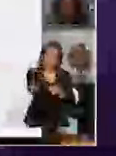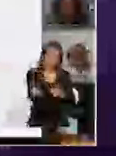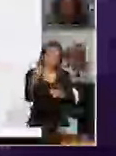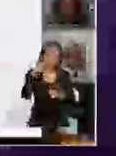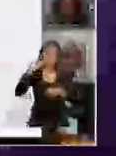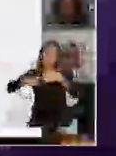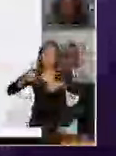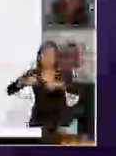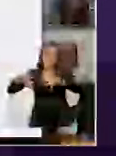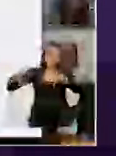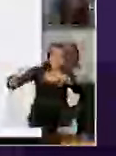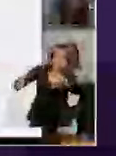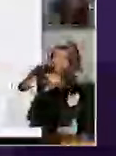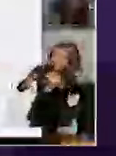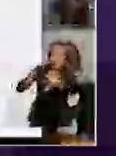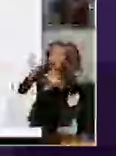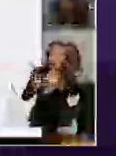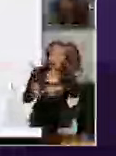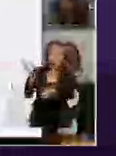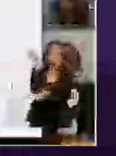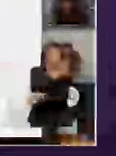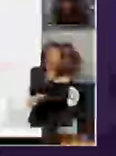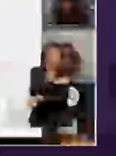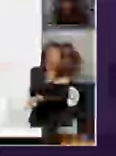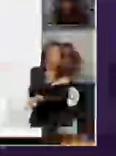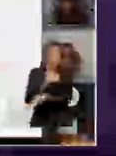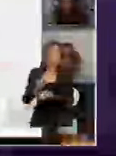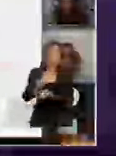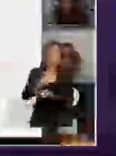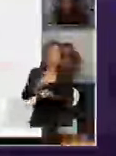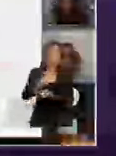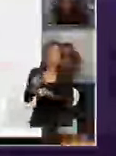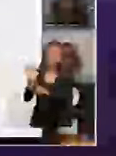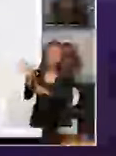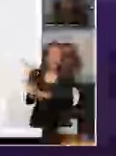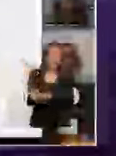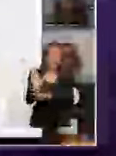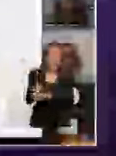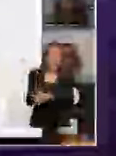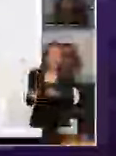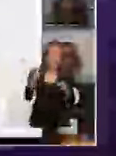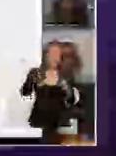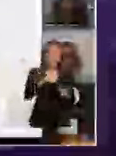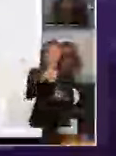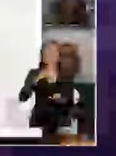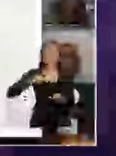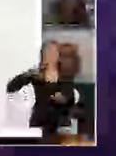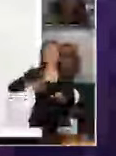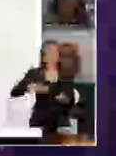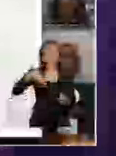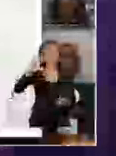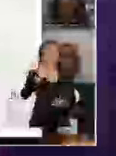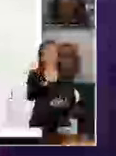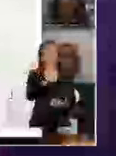analisando-se populações extensamente vacinadas, como Gibraltar, com 100% de população vacinada, Portugal, com mais de